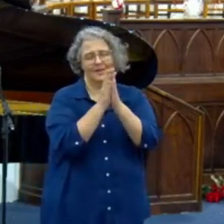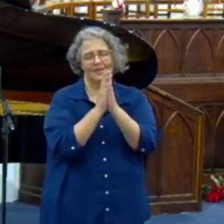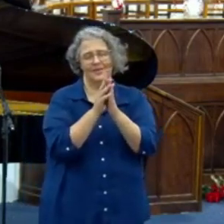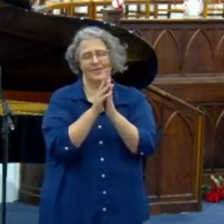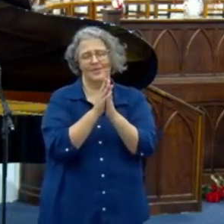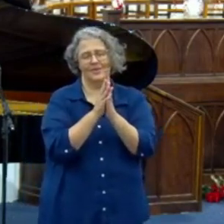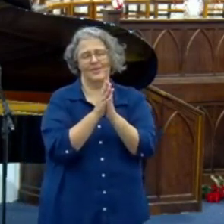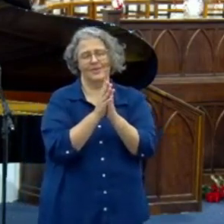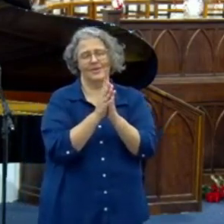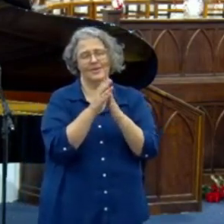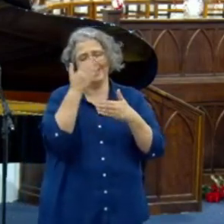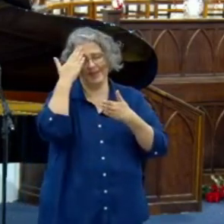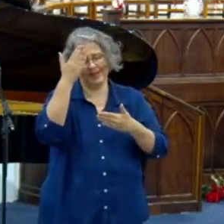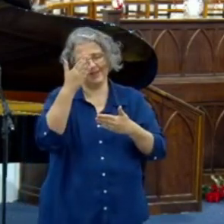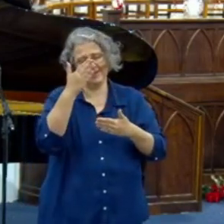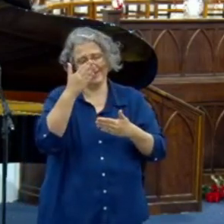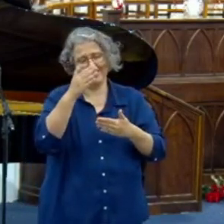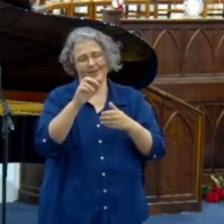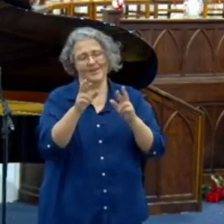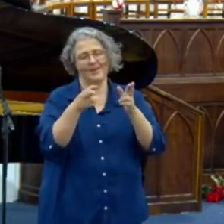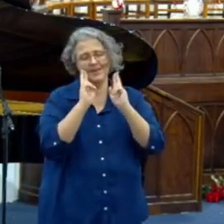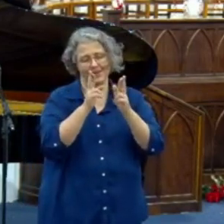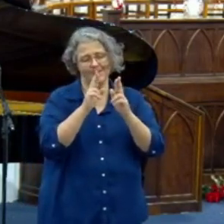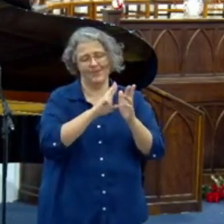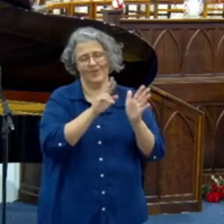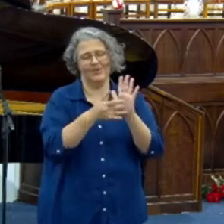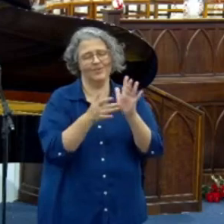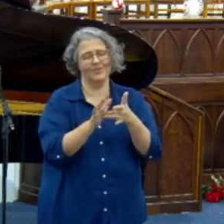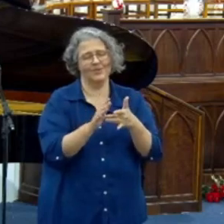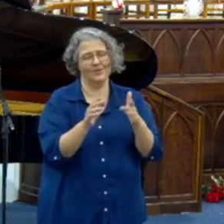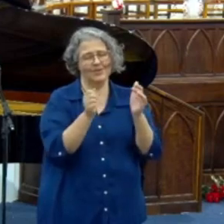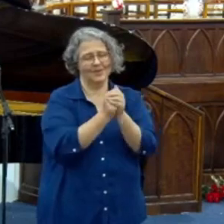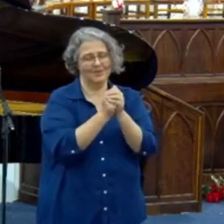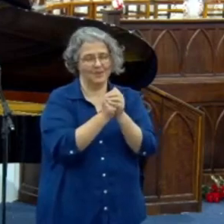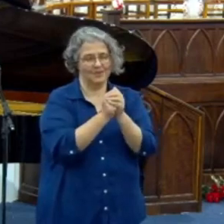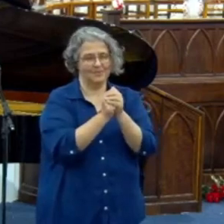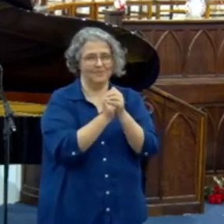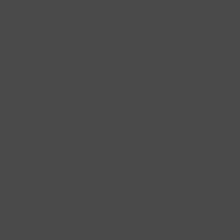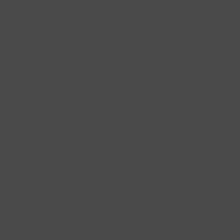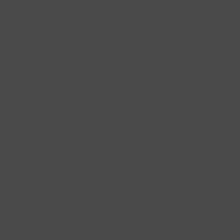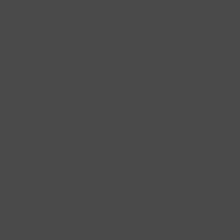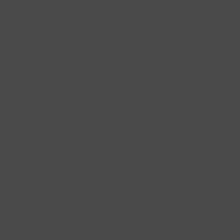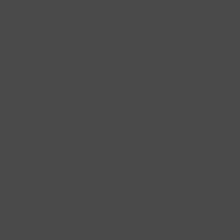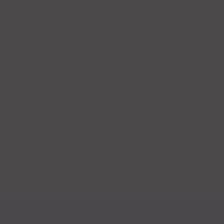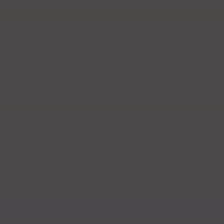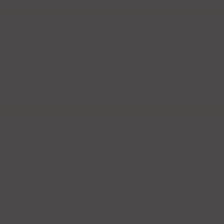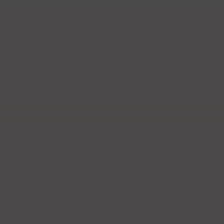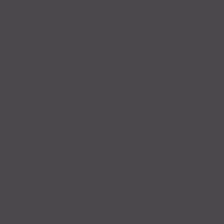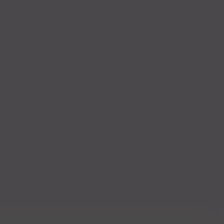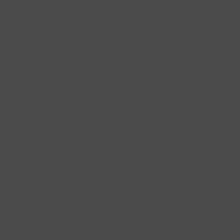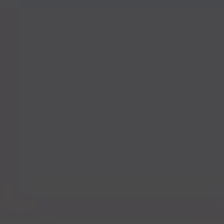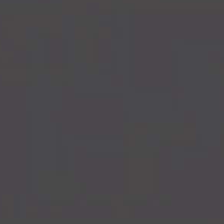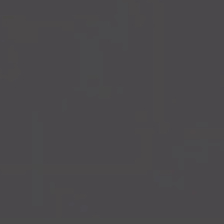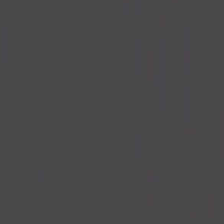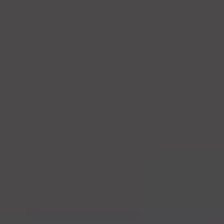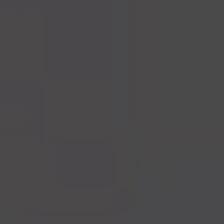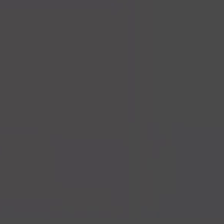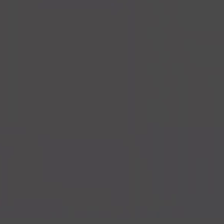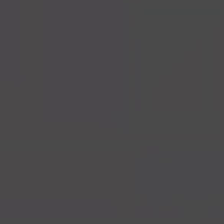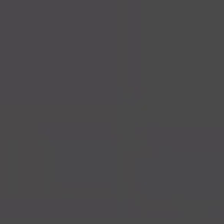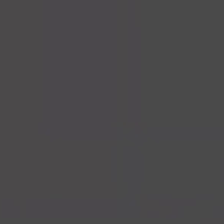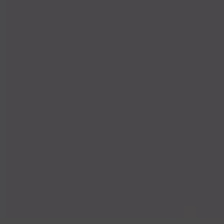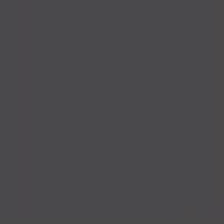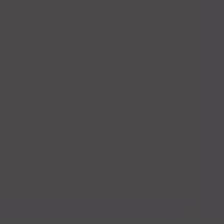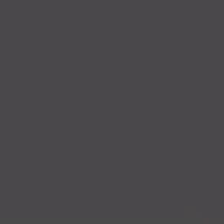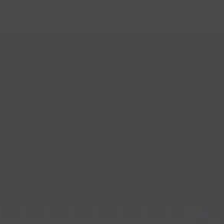oração. Oração agradecida e esperançosa, em nome de Jesus. Amém. Muito obrigado por nos acompanhar até o final